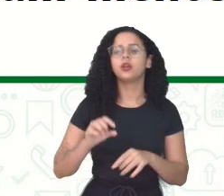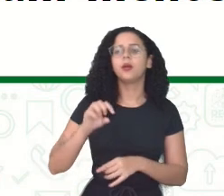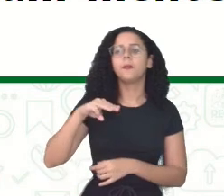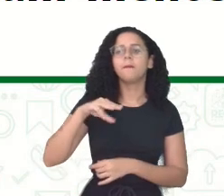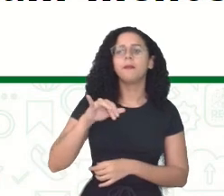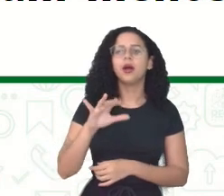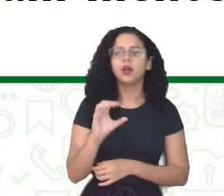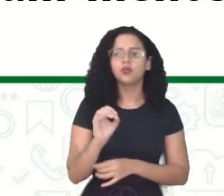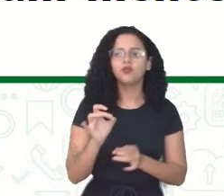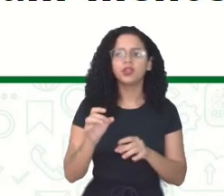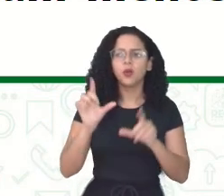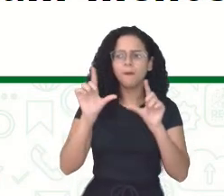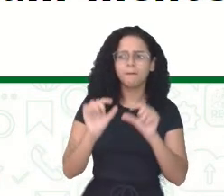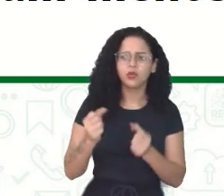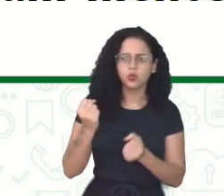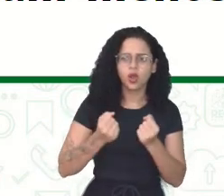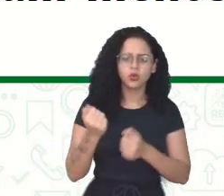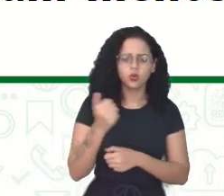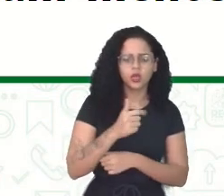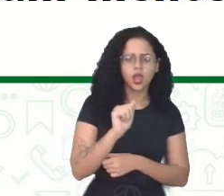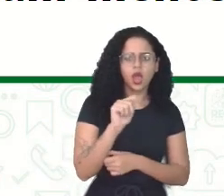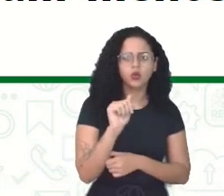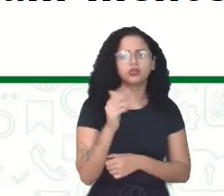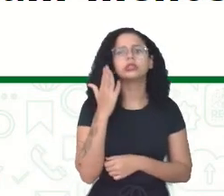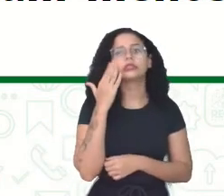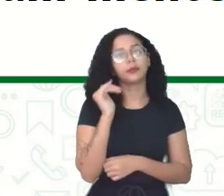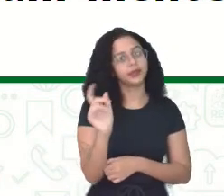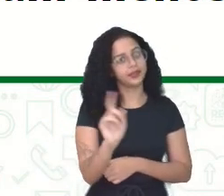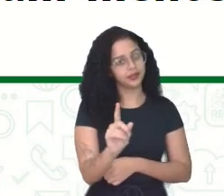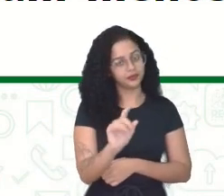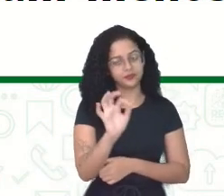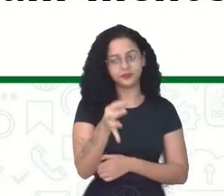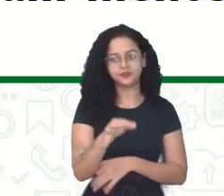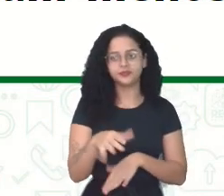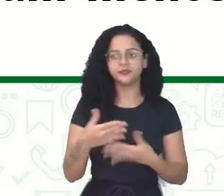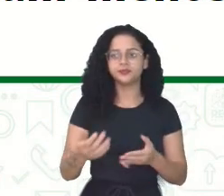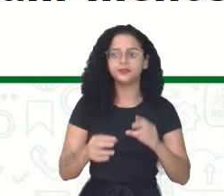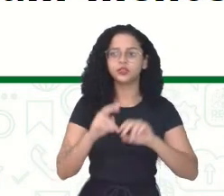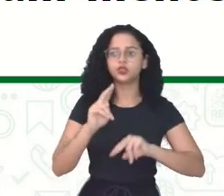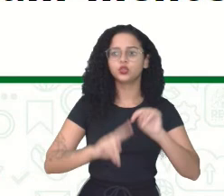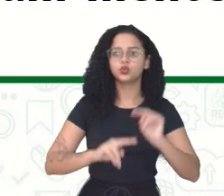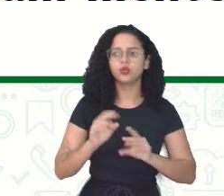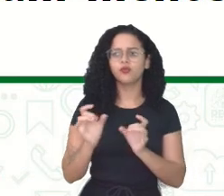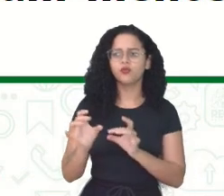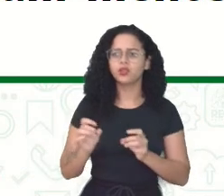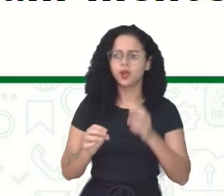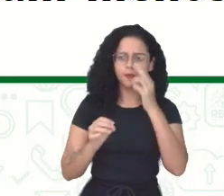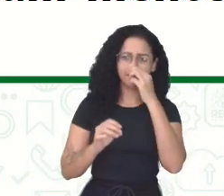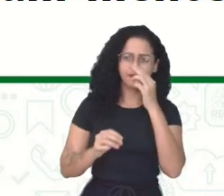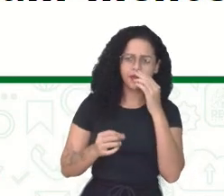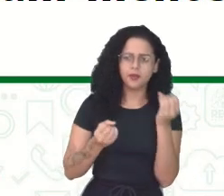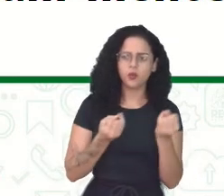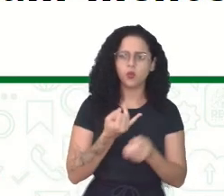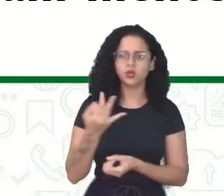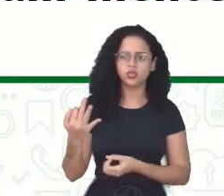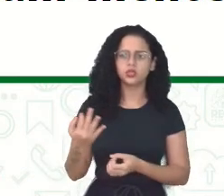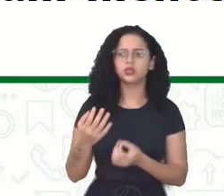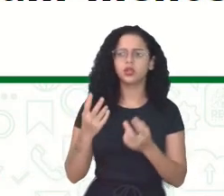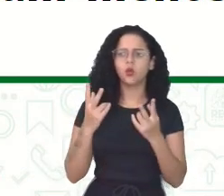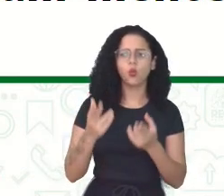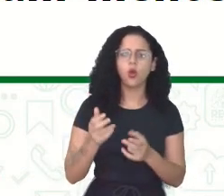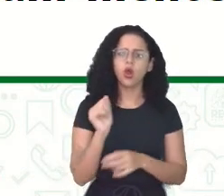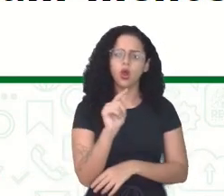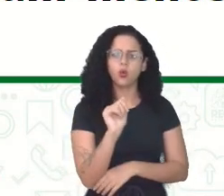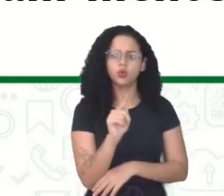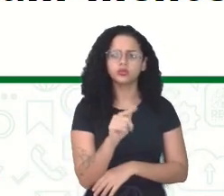carros do que em agosto, aí a gente já sabe que não, né? Então, em junho, vendeu-se a mesma quantidade de carros que em